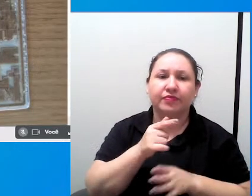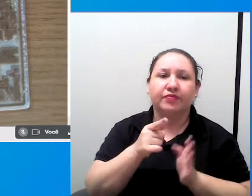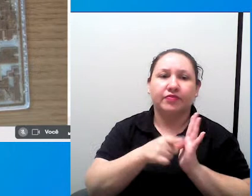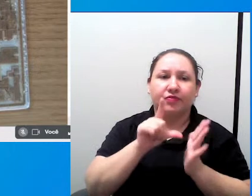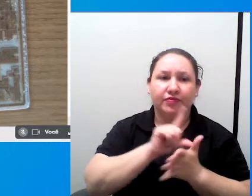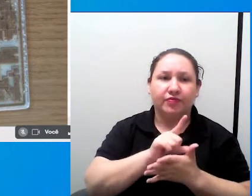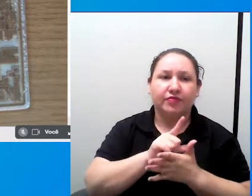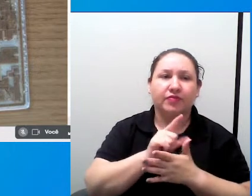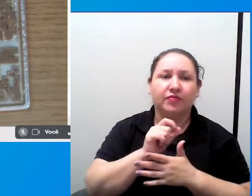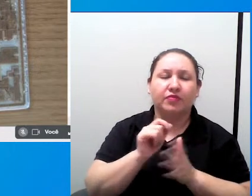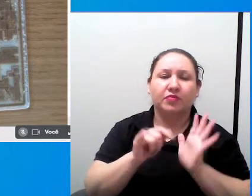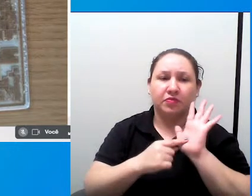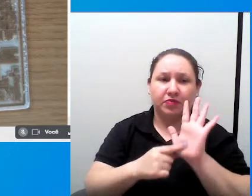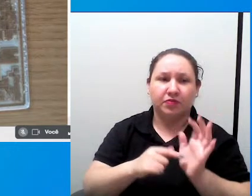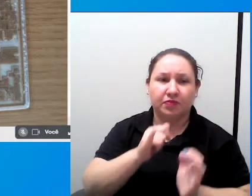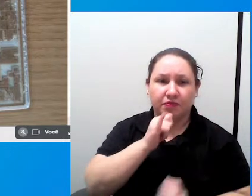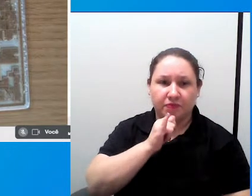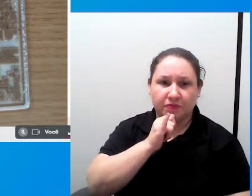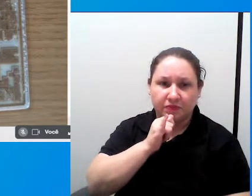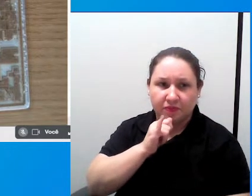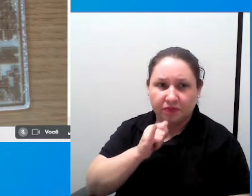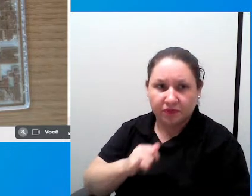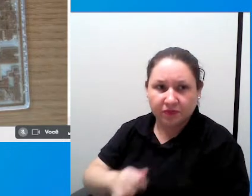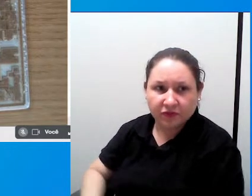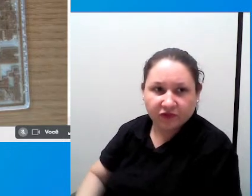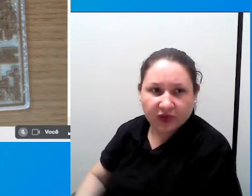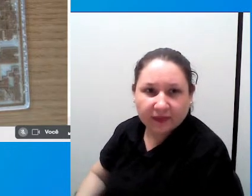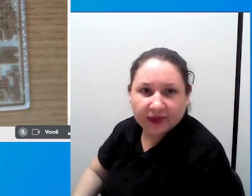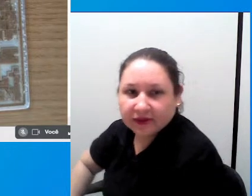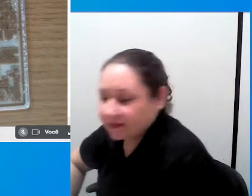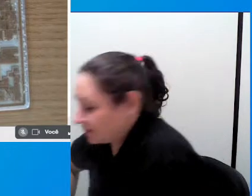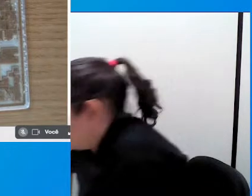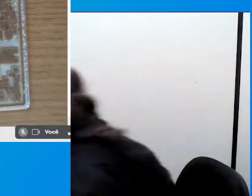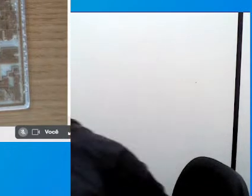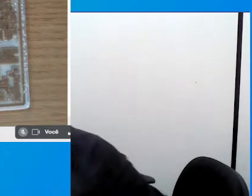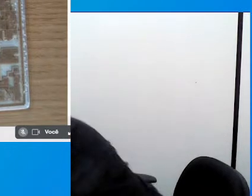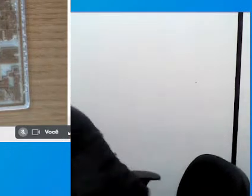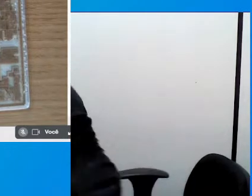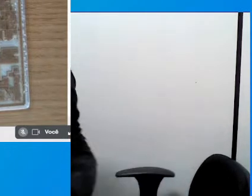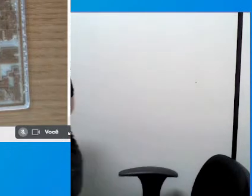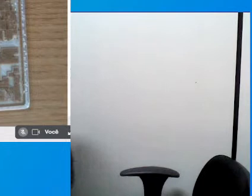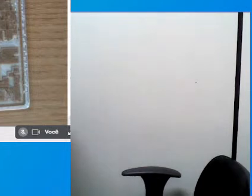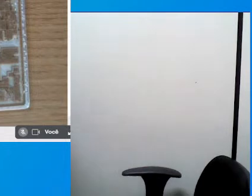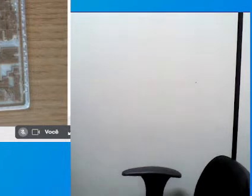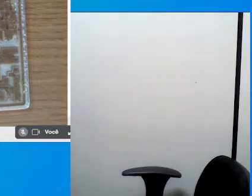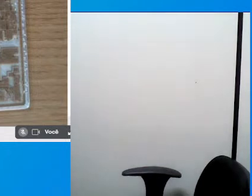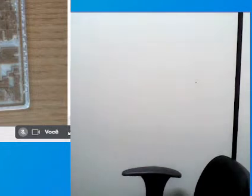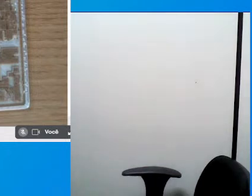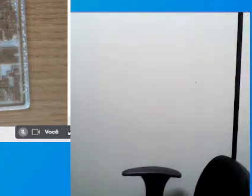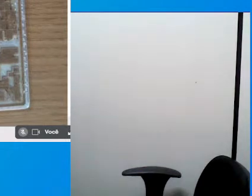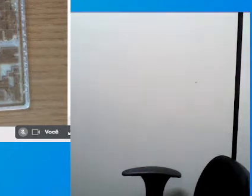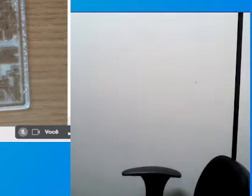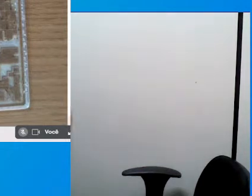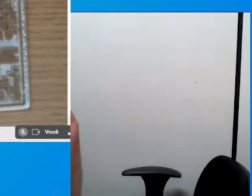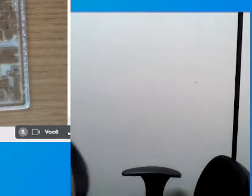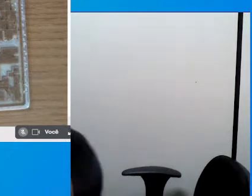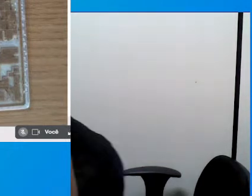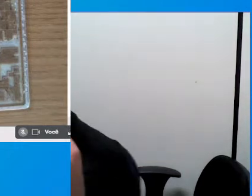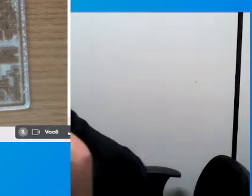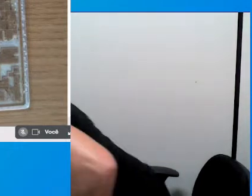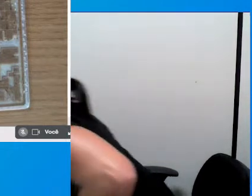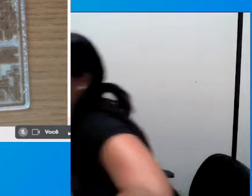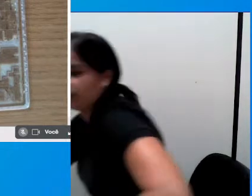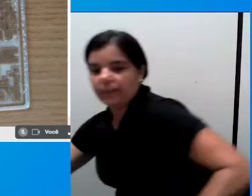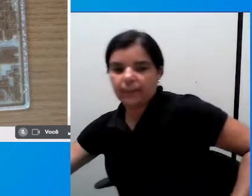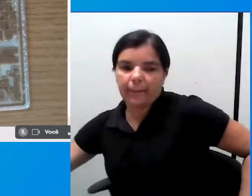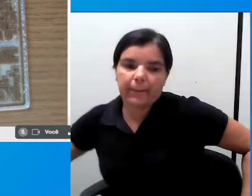uma ação, eu acabei trazendo um QR Code aqui meio que não funcionou muito bem, porque foi a foto que eu achei aqui no meu